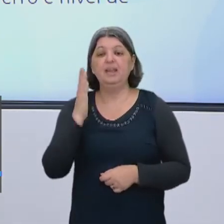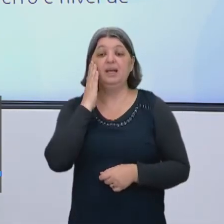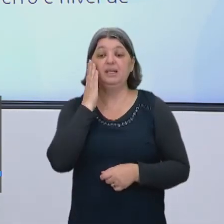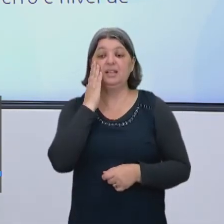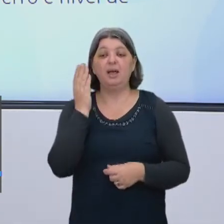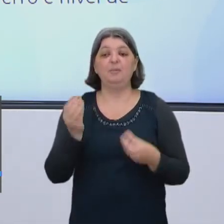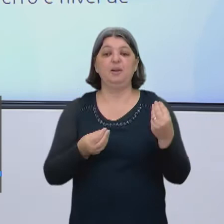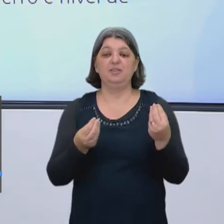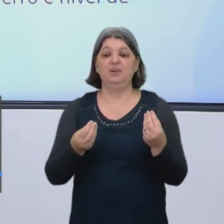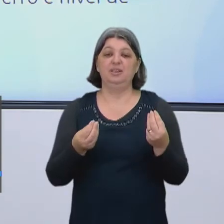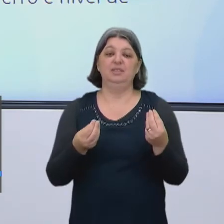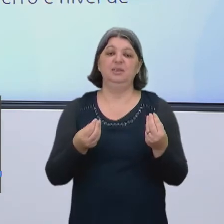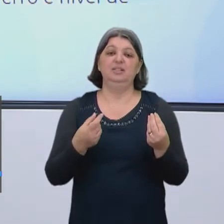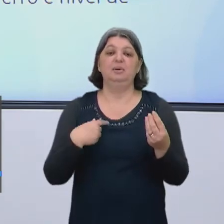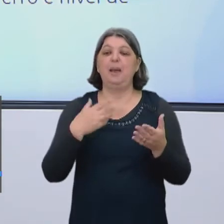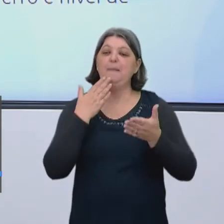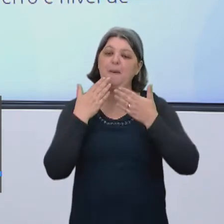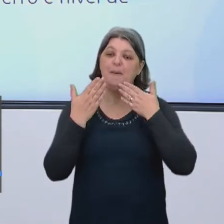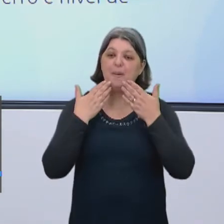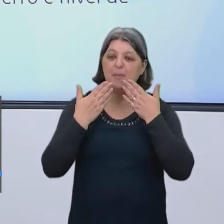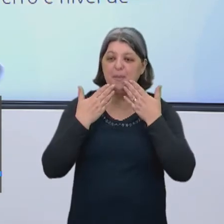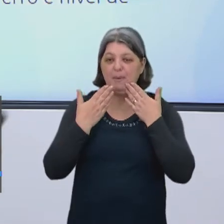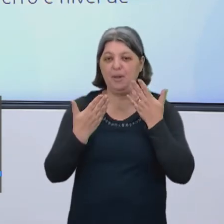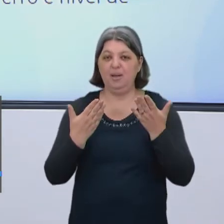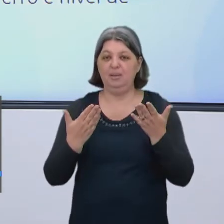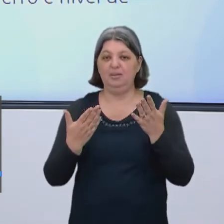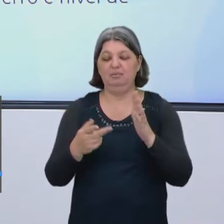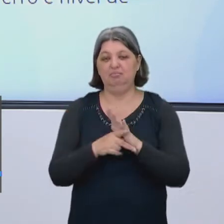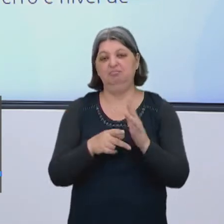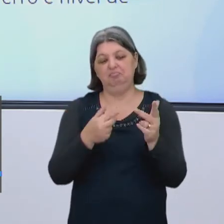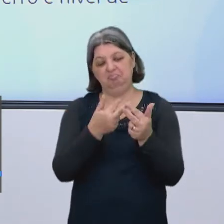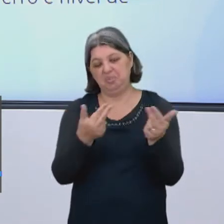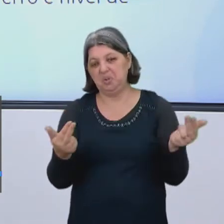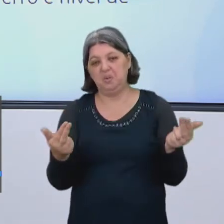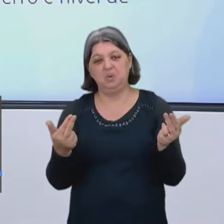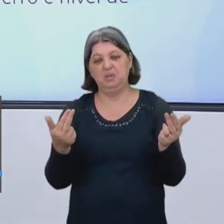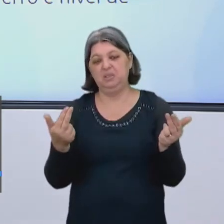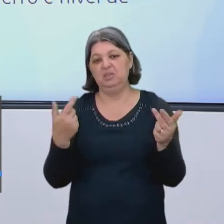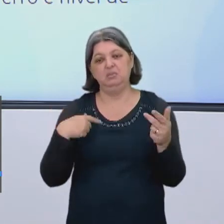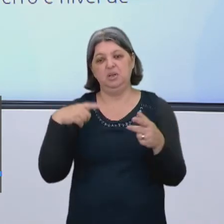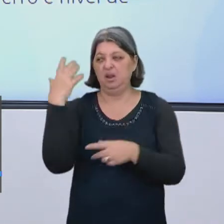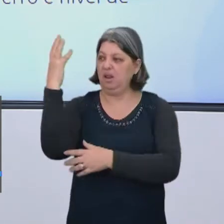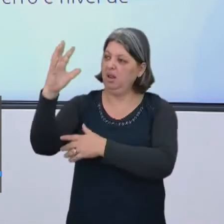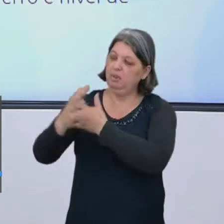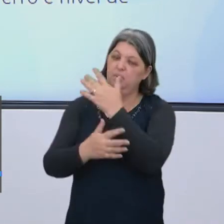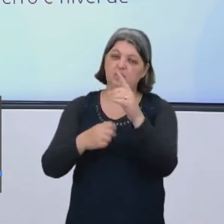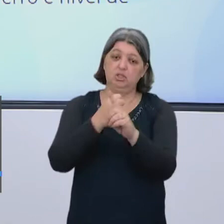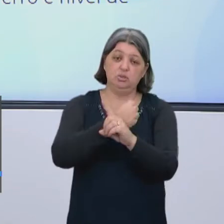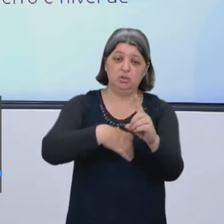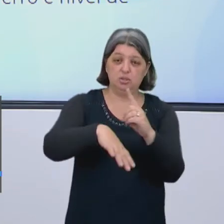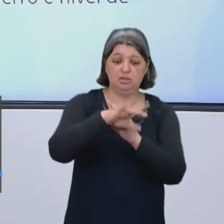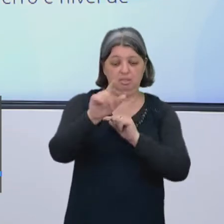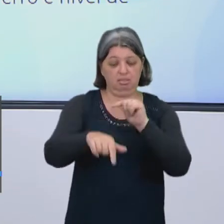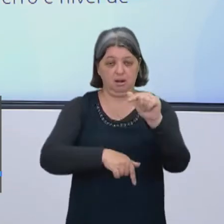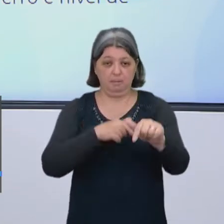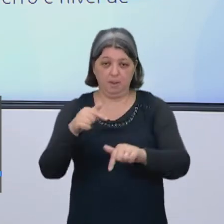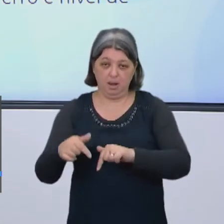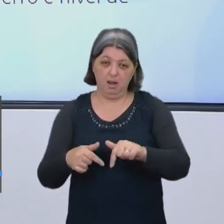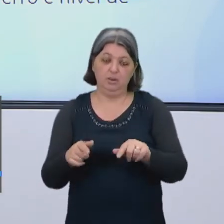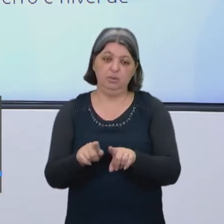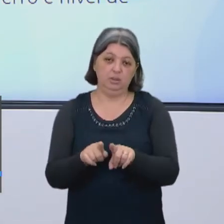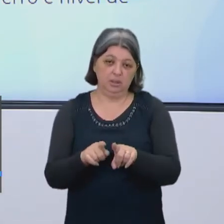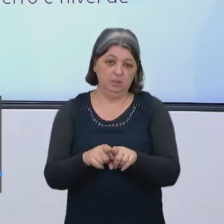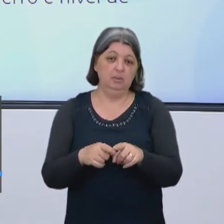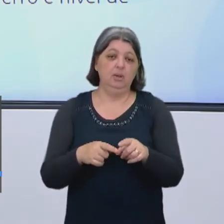aqui e conversa sobre questões muito abertas, sejam questões ambientais, sociais, questões de trabalho, questões